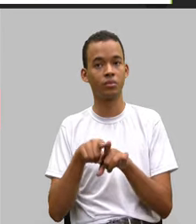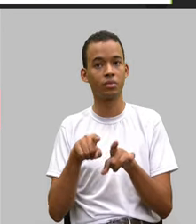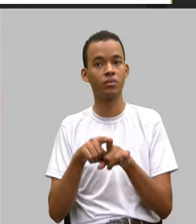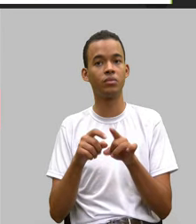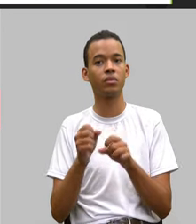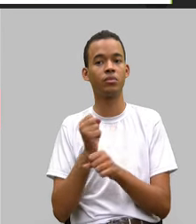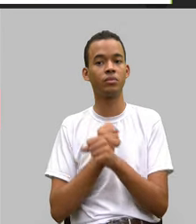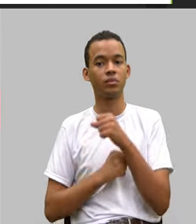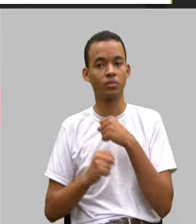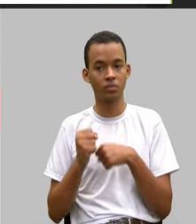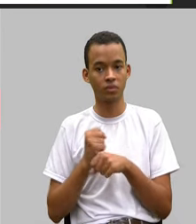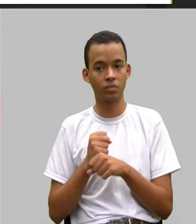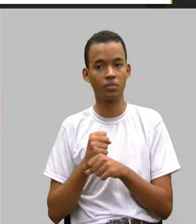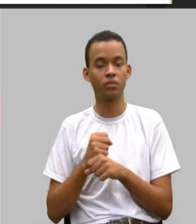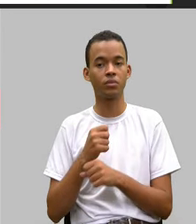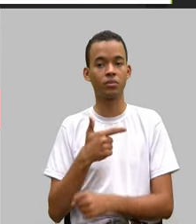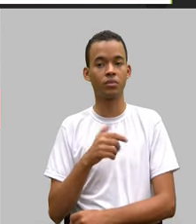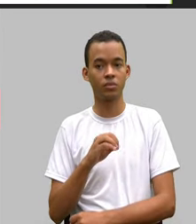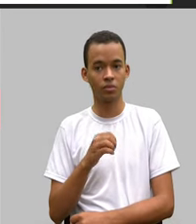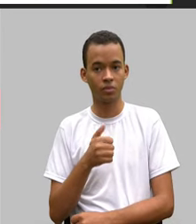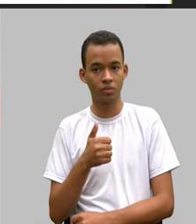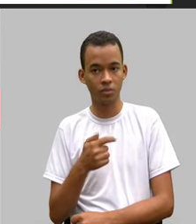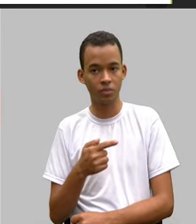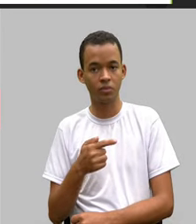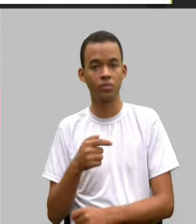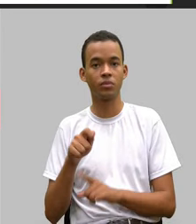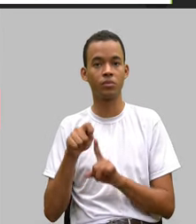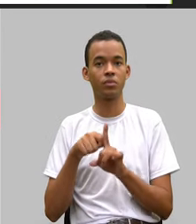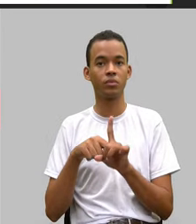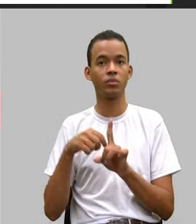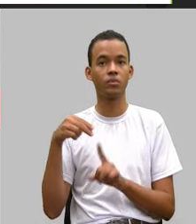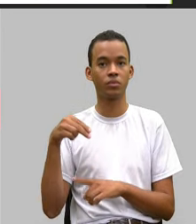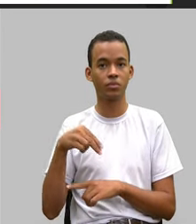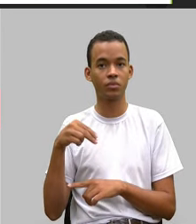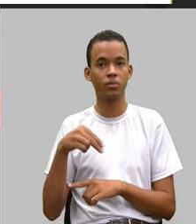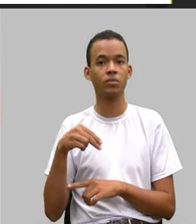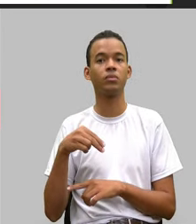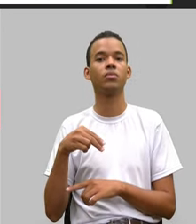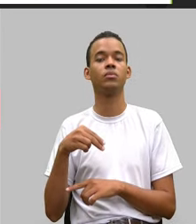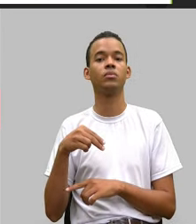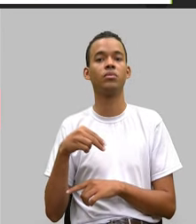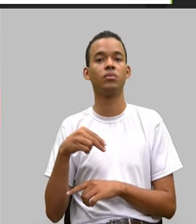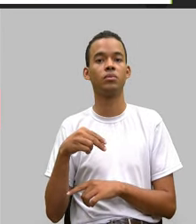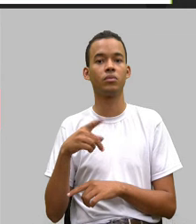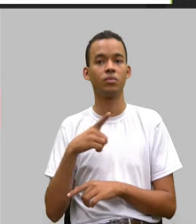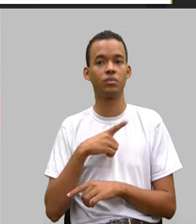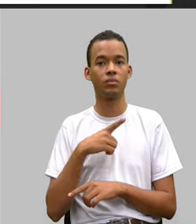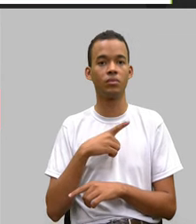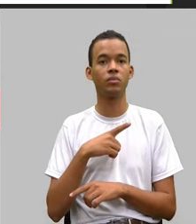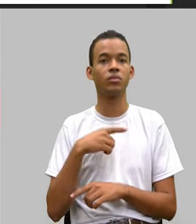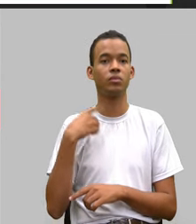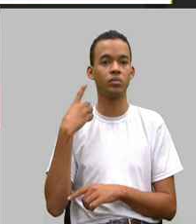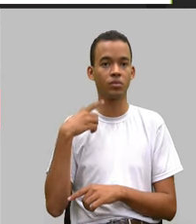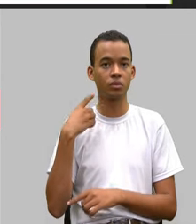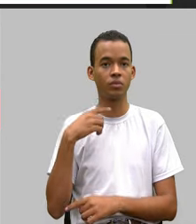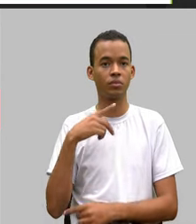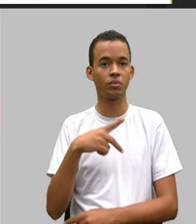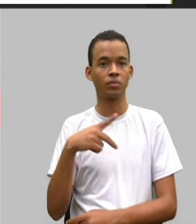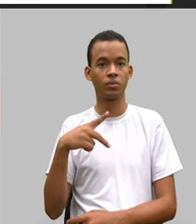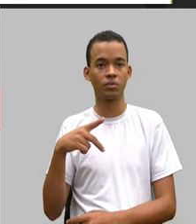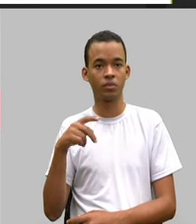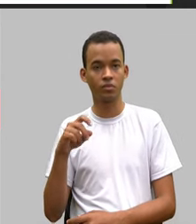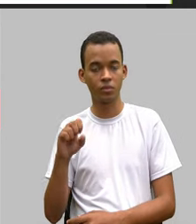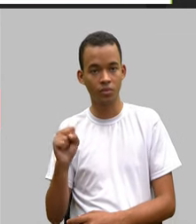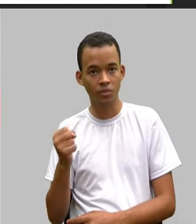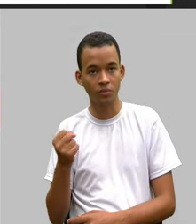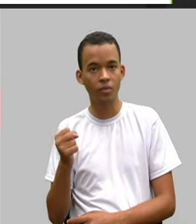2017 promovido pelo Mandato do então Eh deputado do PPS Antônio Jorge que era foi